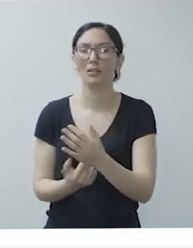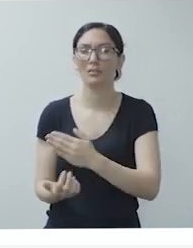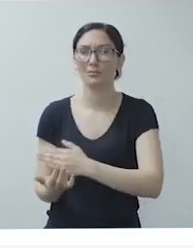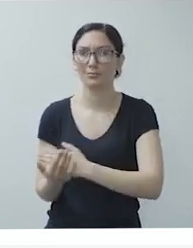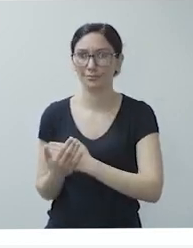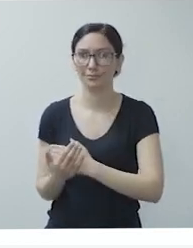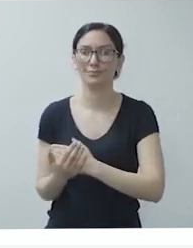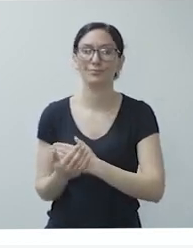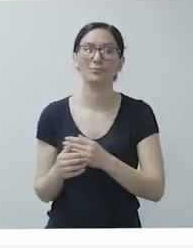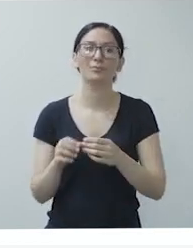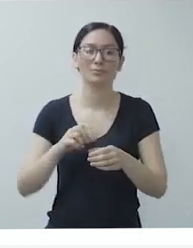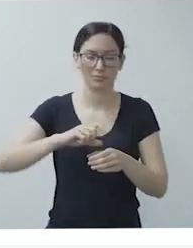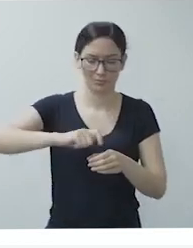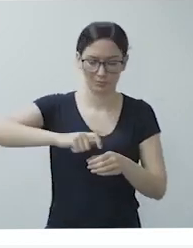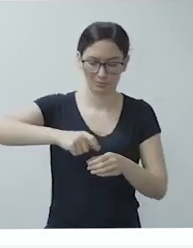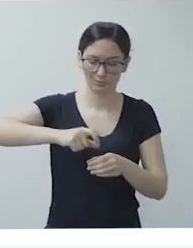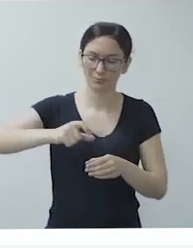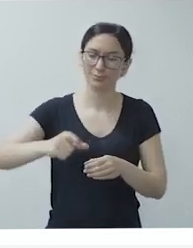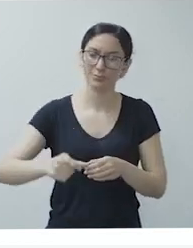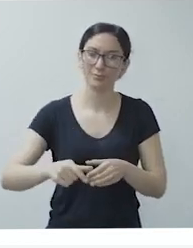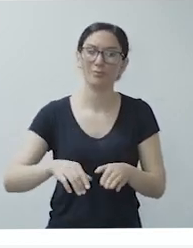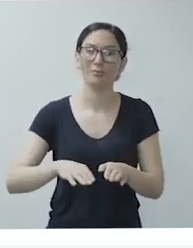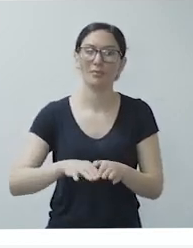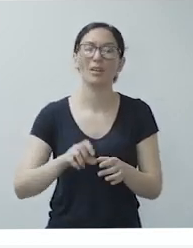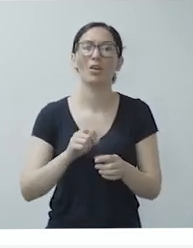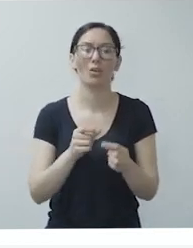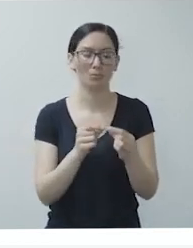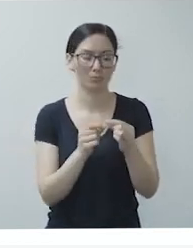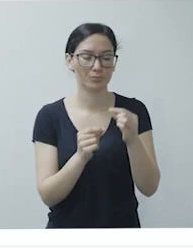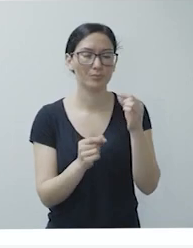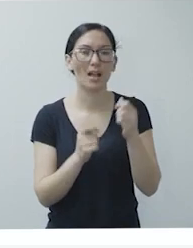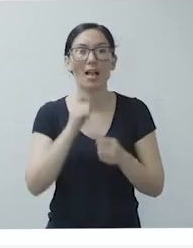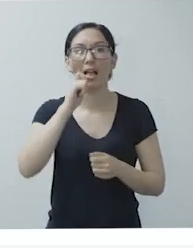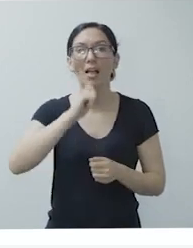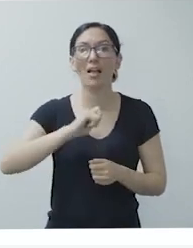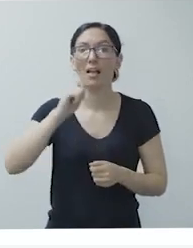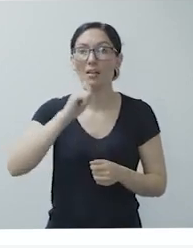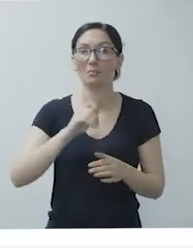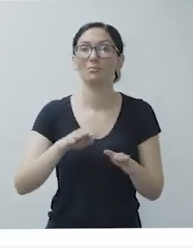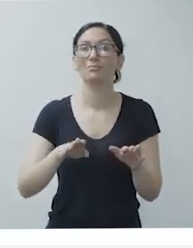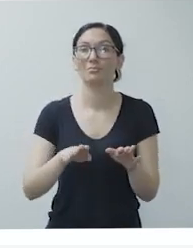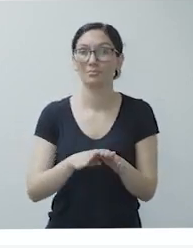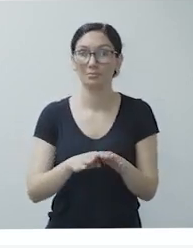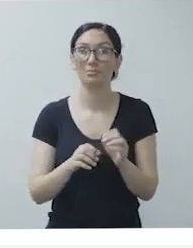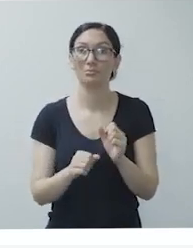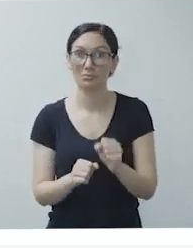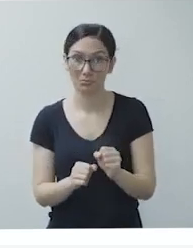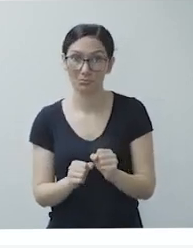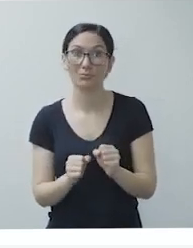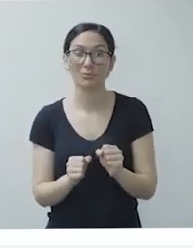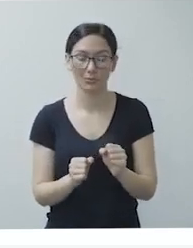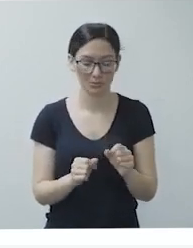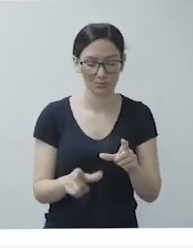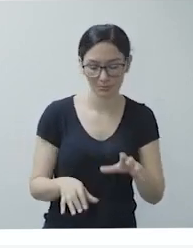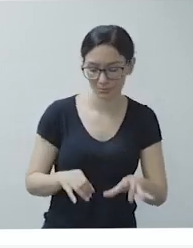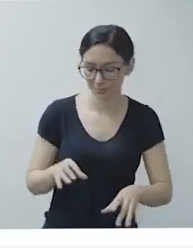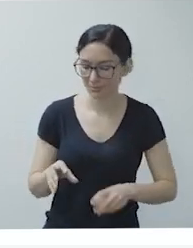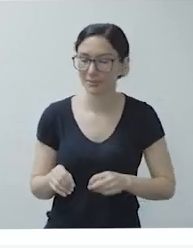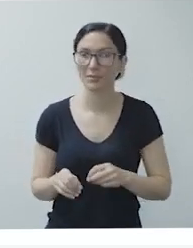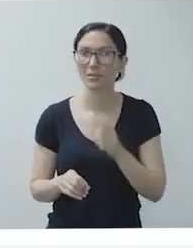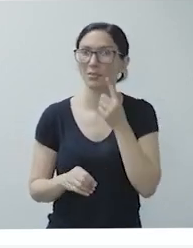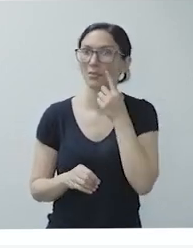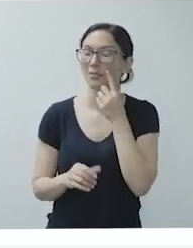tiver tampinhas ou palitos de sorvete, também podem pegar e separar. Vejam com a família